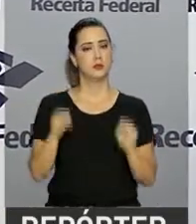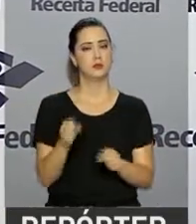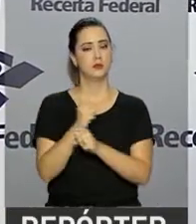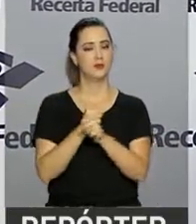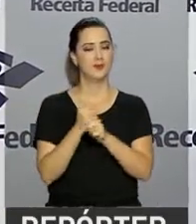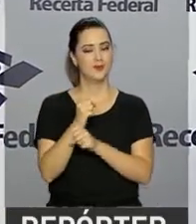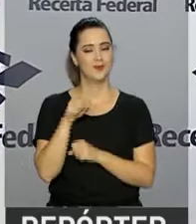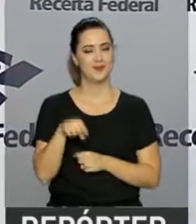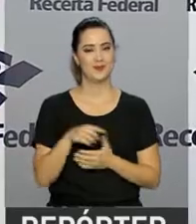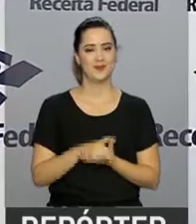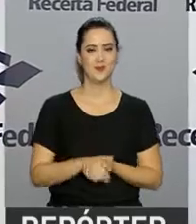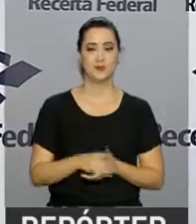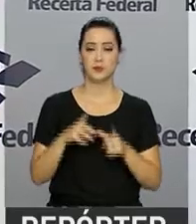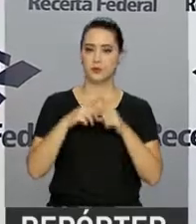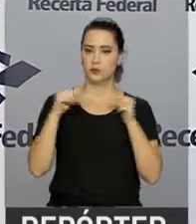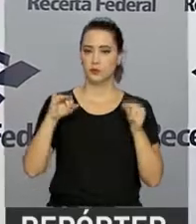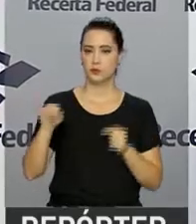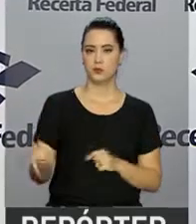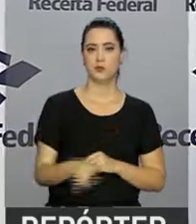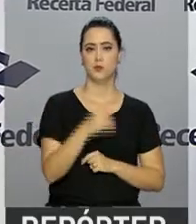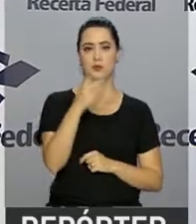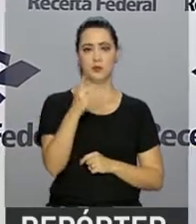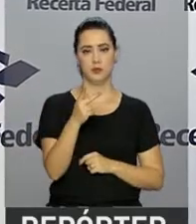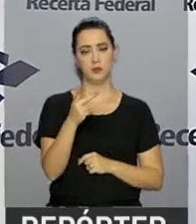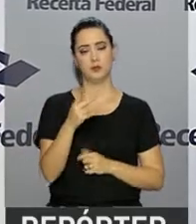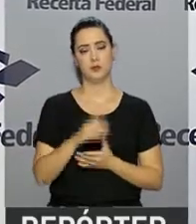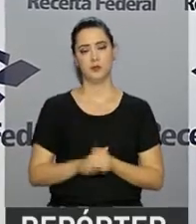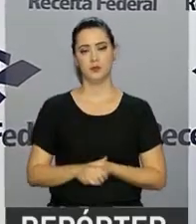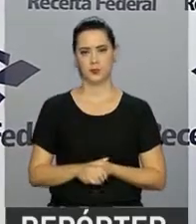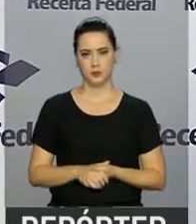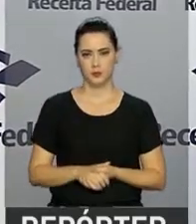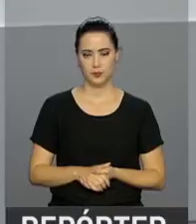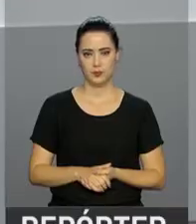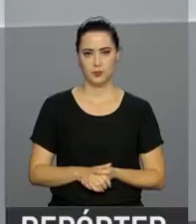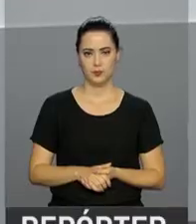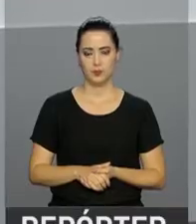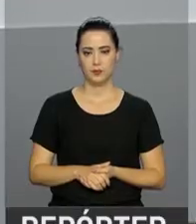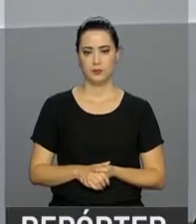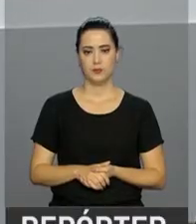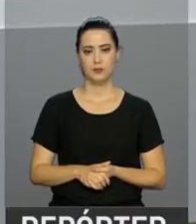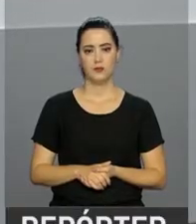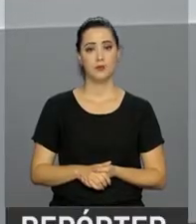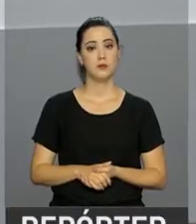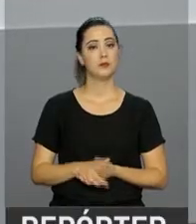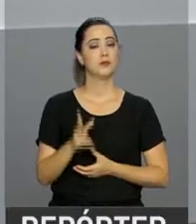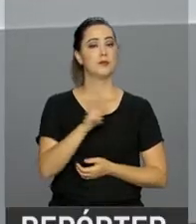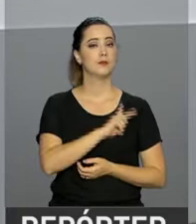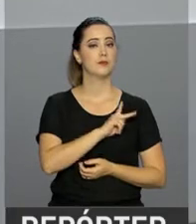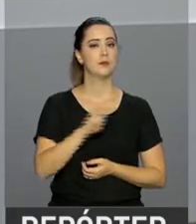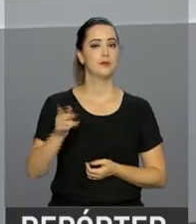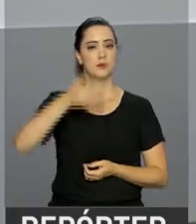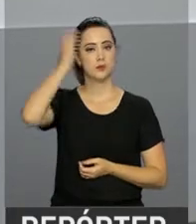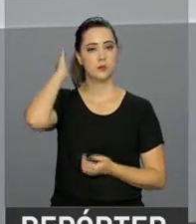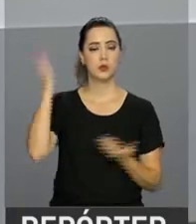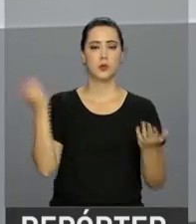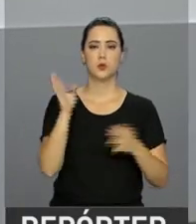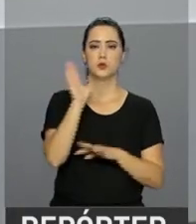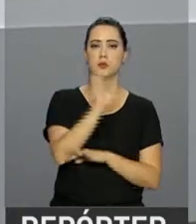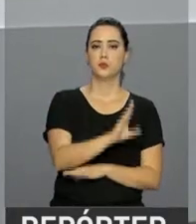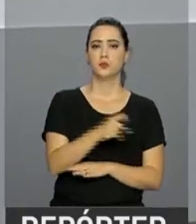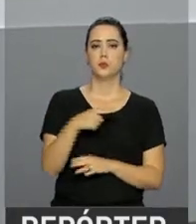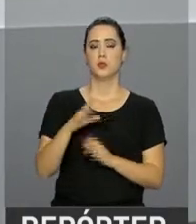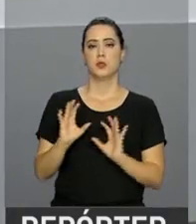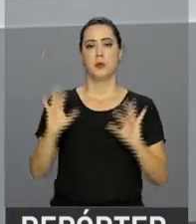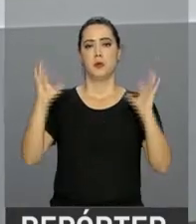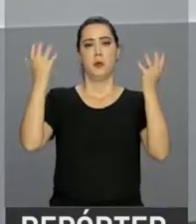ano de brasília joão pedro neto para a tv nbr e o presidente michel temer recebeu na tarde de hoje